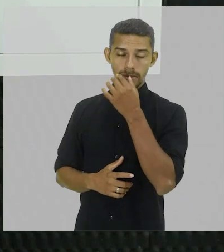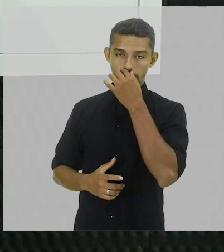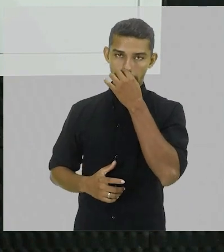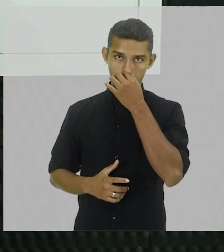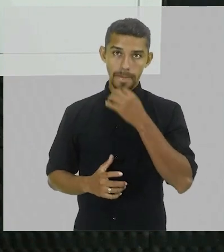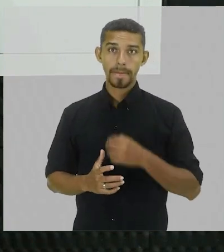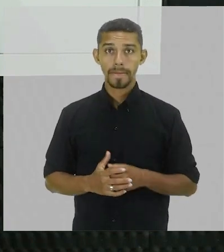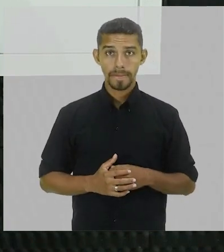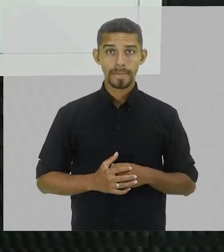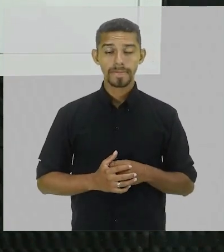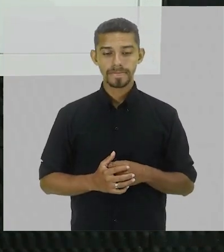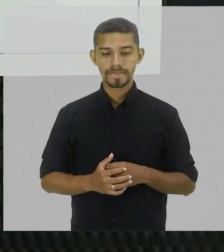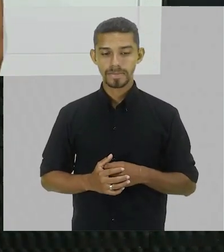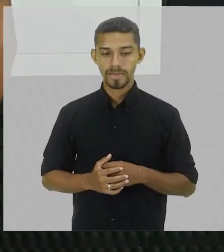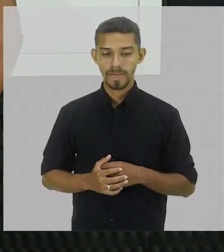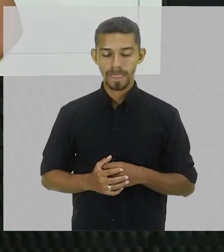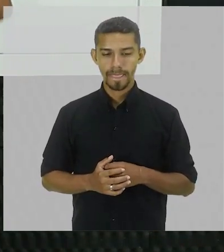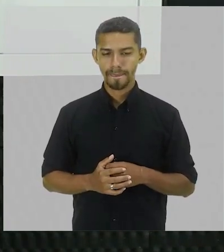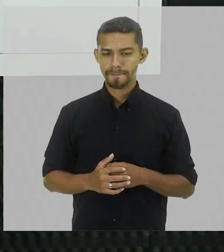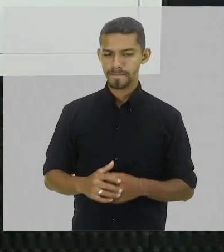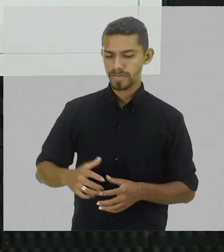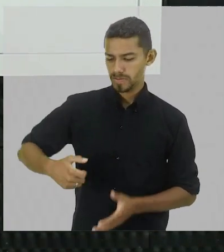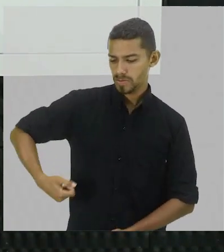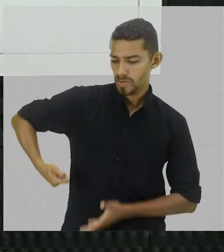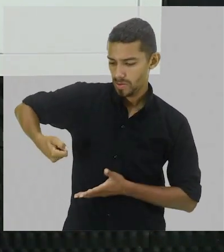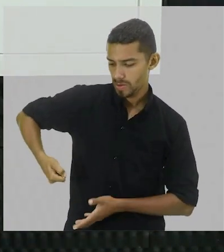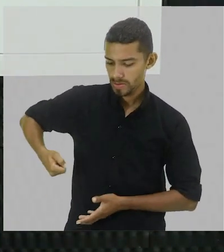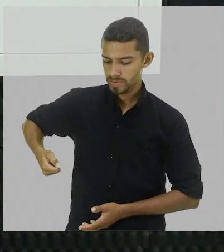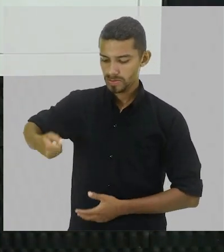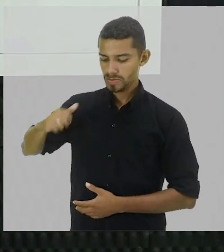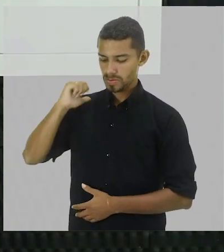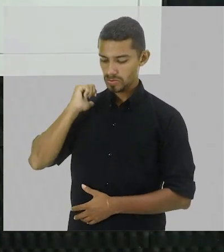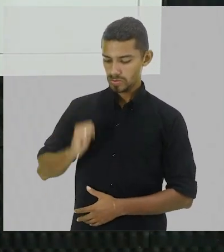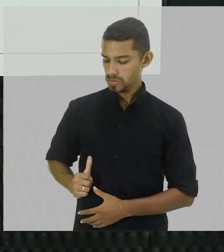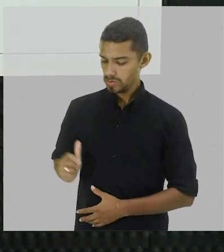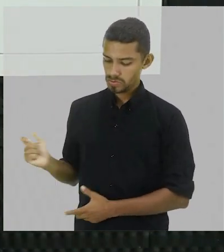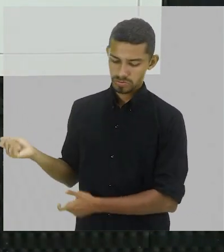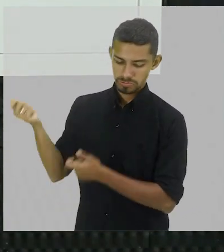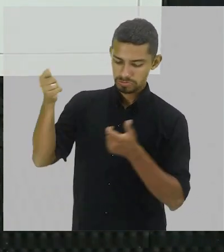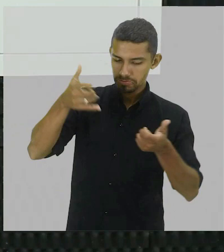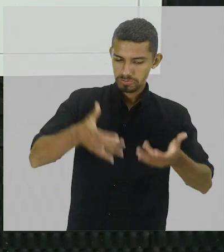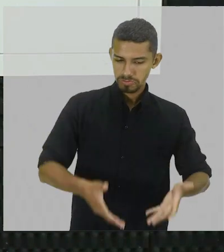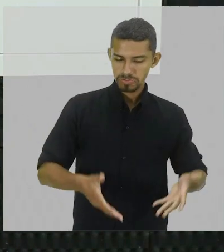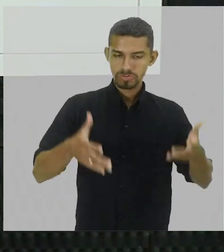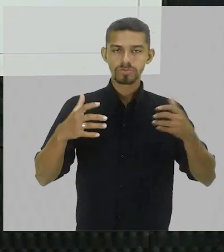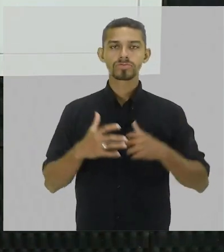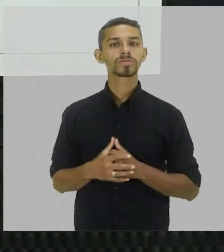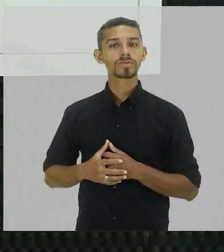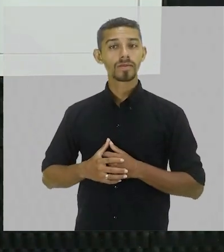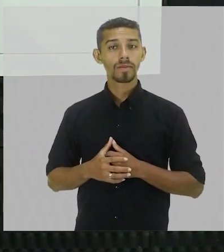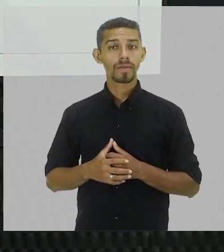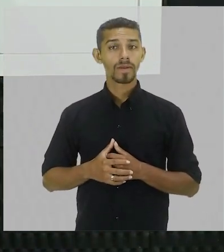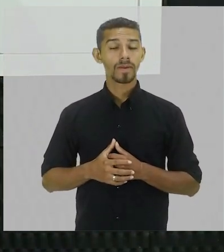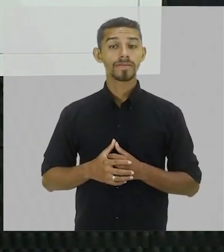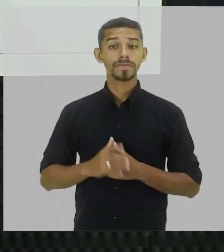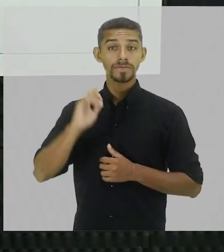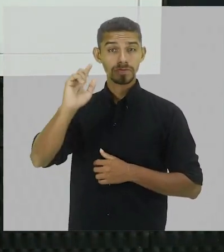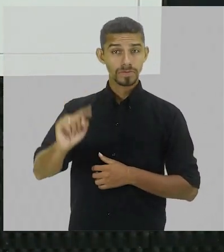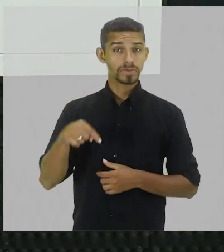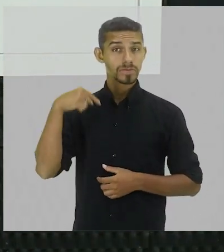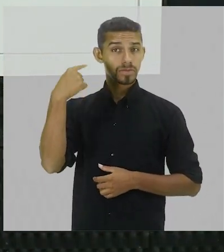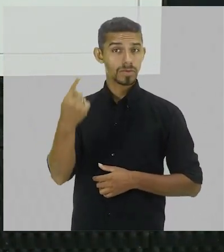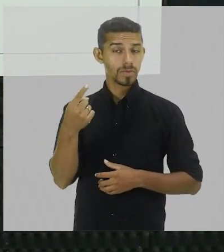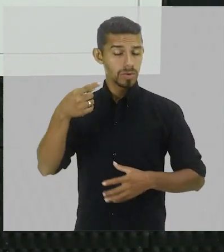tinha antes dele jogar aqui essa mala, né? Ele jogou uma mala dentro desse recipiente aí. Tá? Depois que